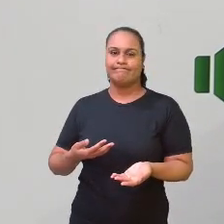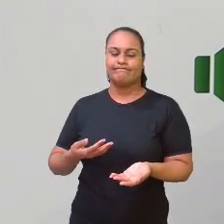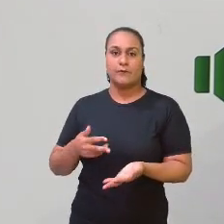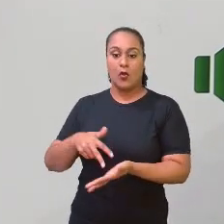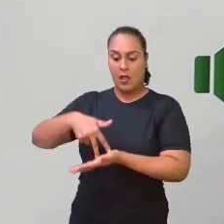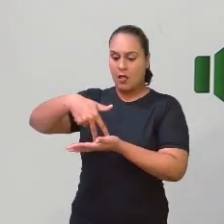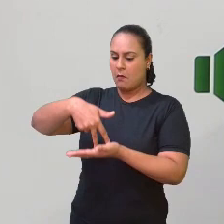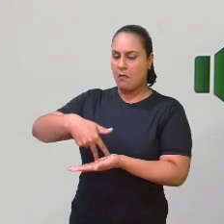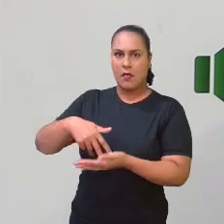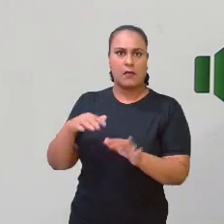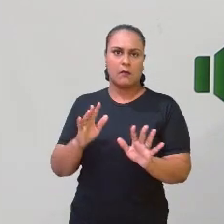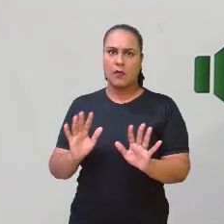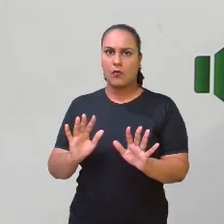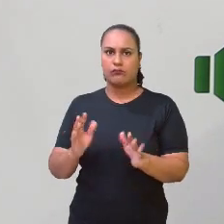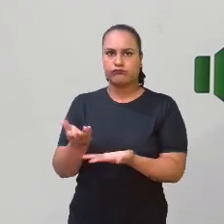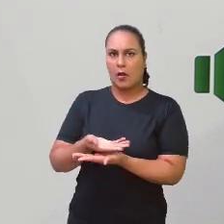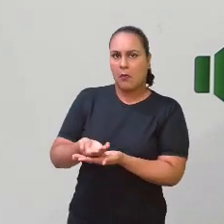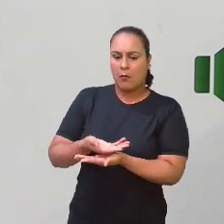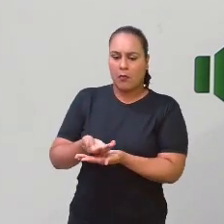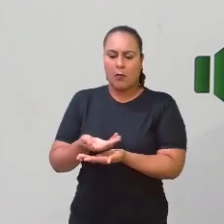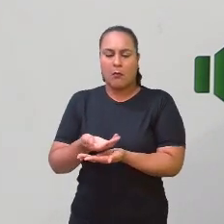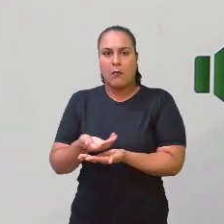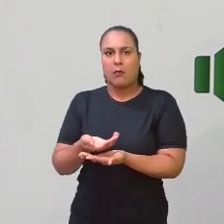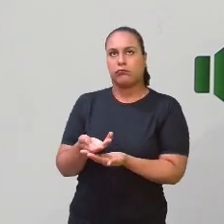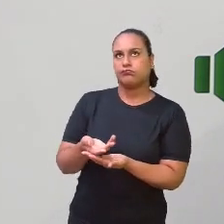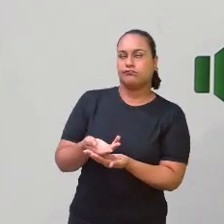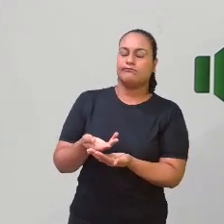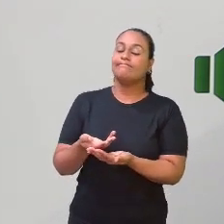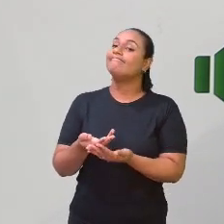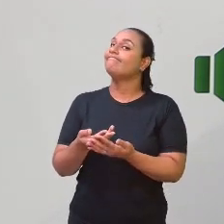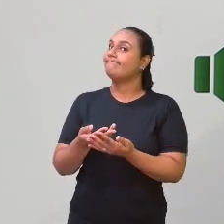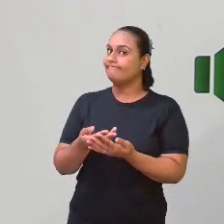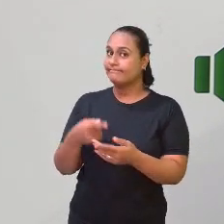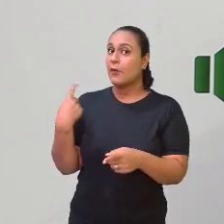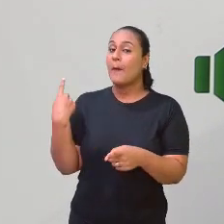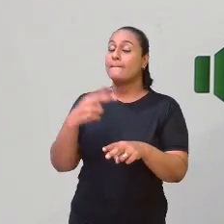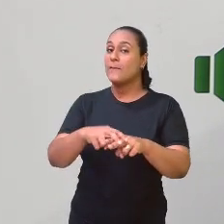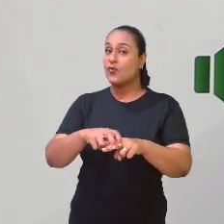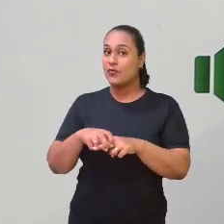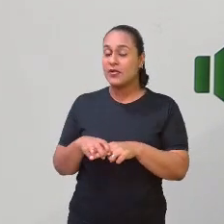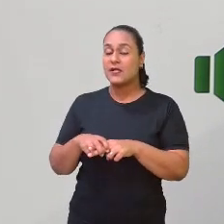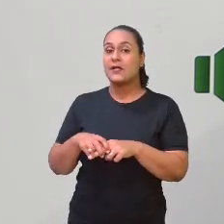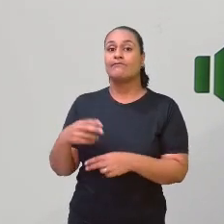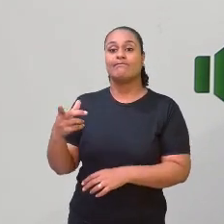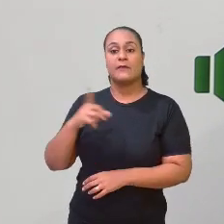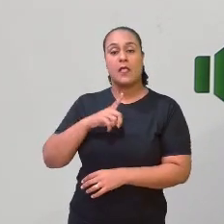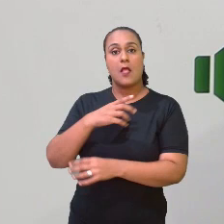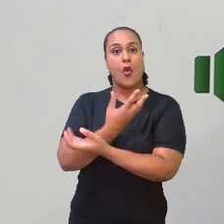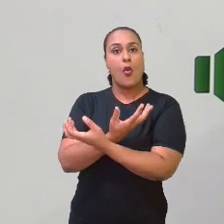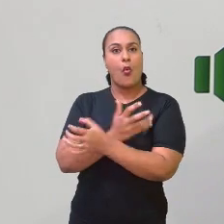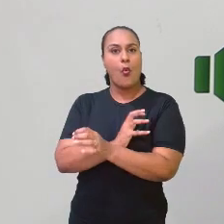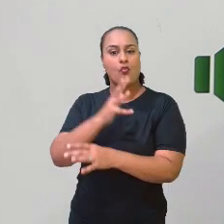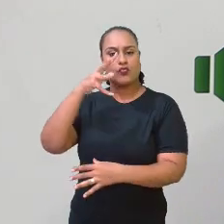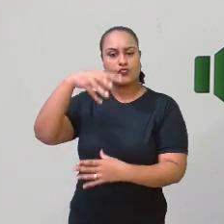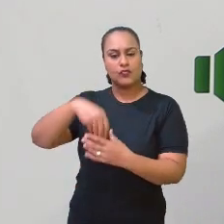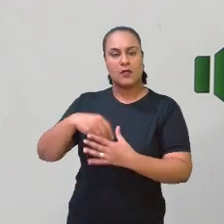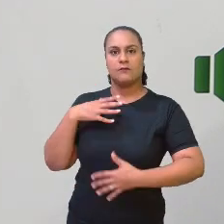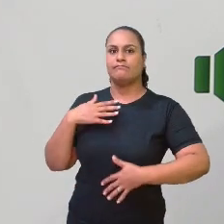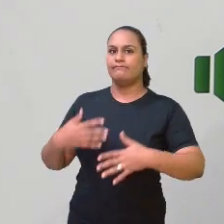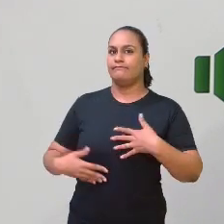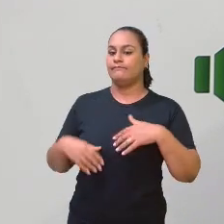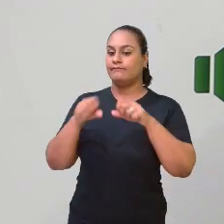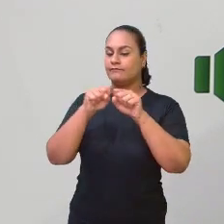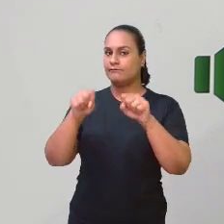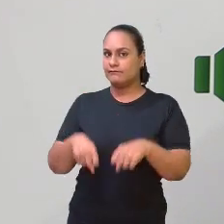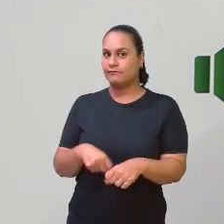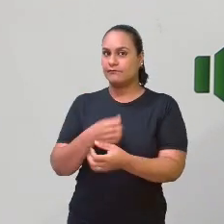né? Molenga, que nem uma gelatina. É para isso que a gente possui ossos. O nosso sistema esquelético,